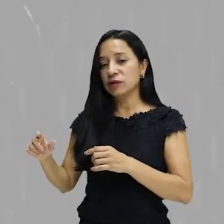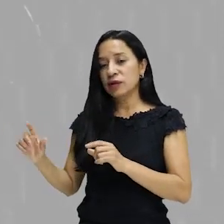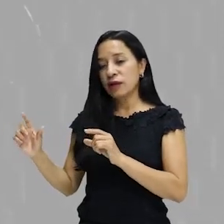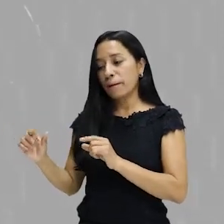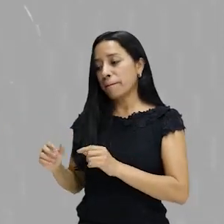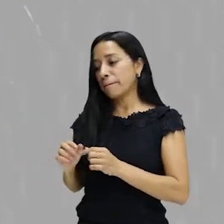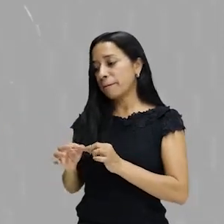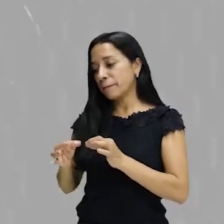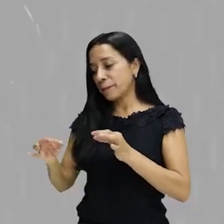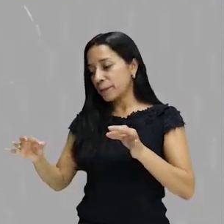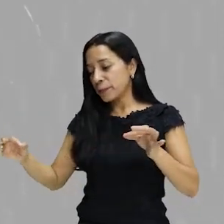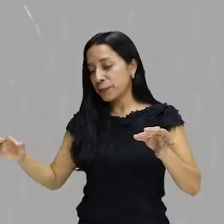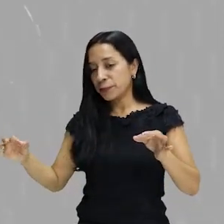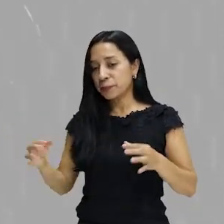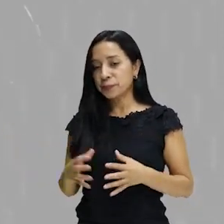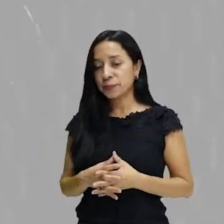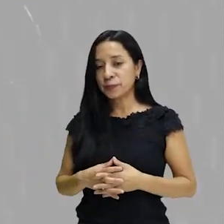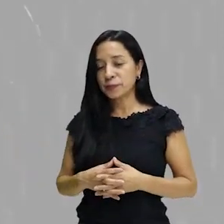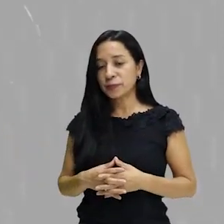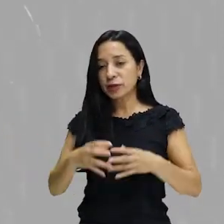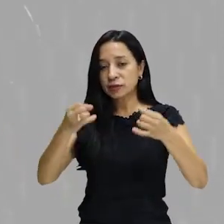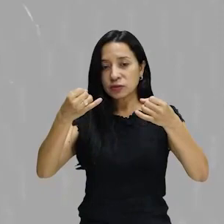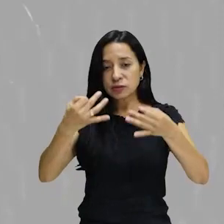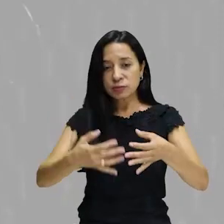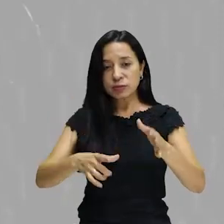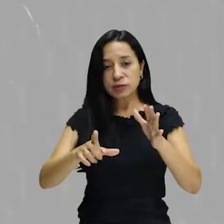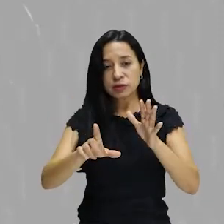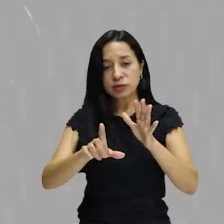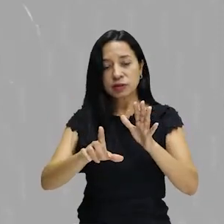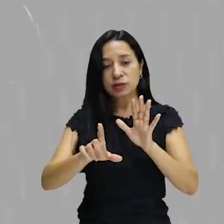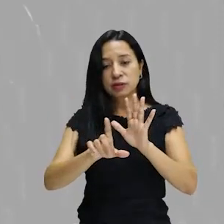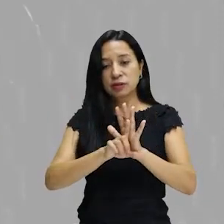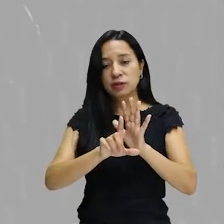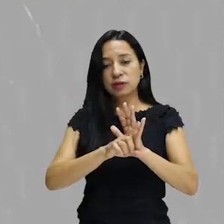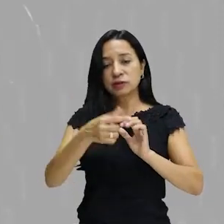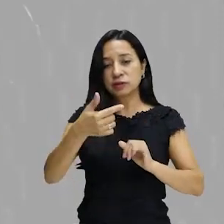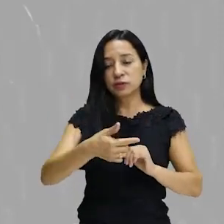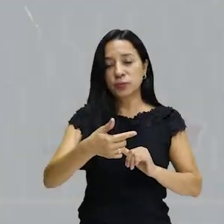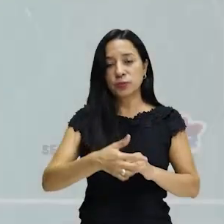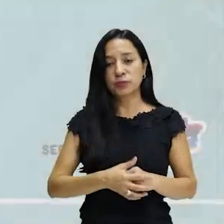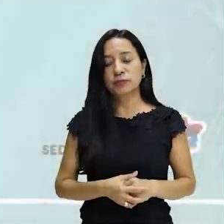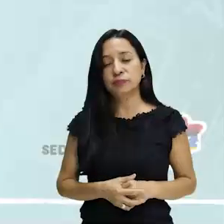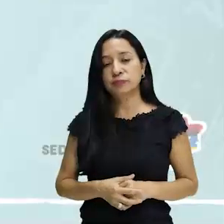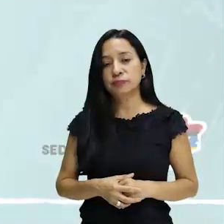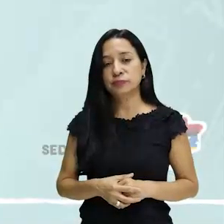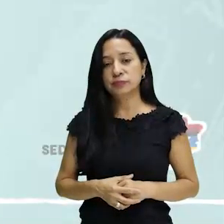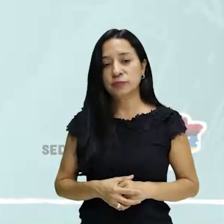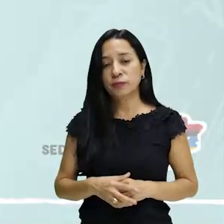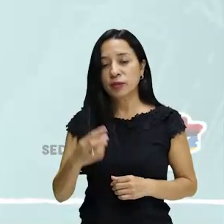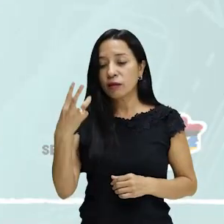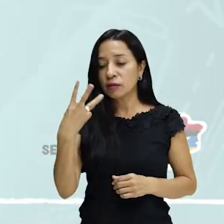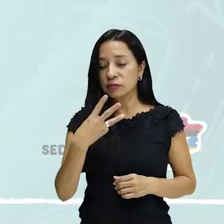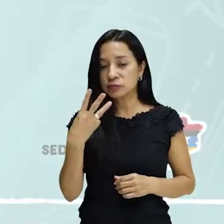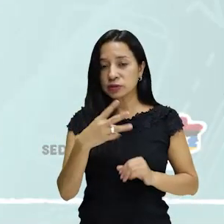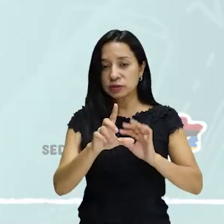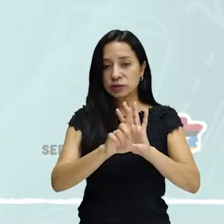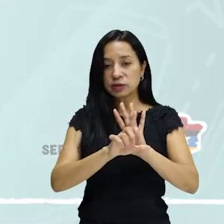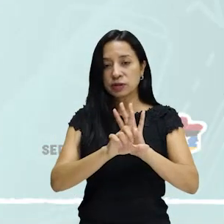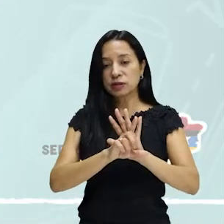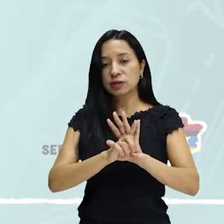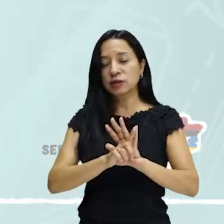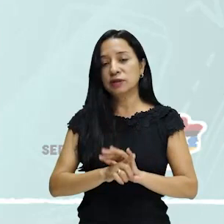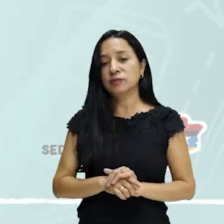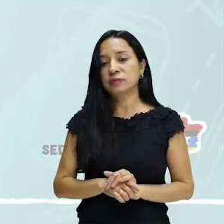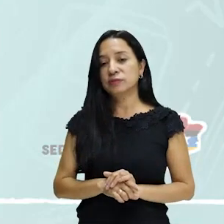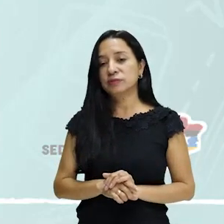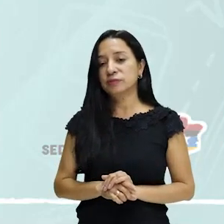isso que fala aí a segunda lei, que é a lei das áreas, tá ok? A terceira lei é o que nós chamamos de lei